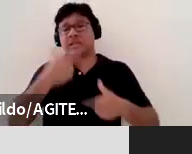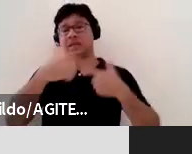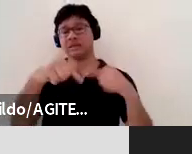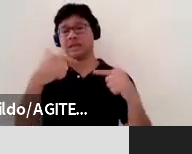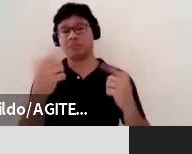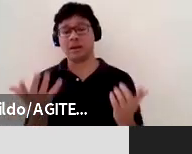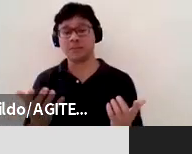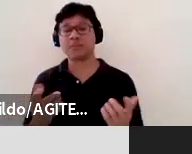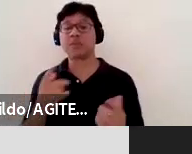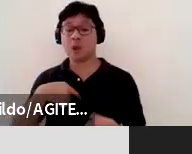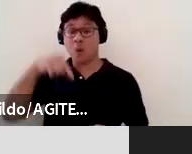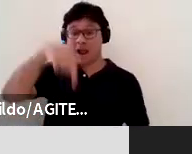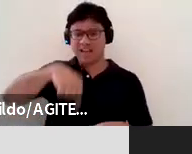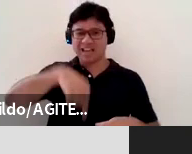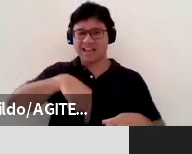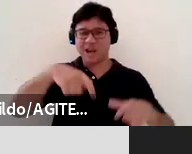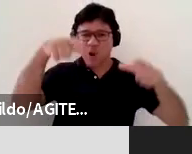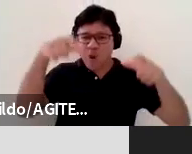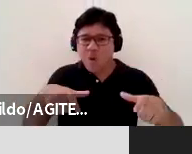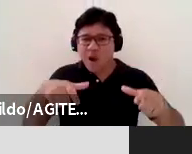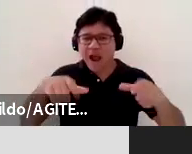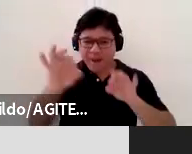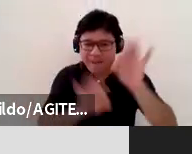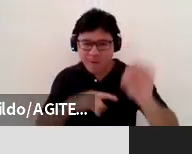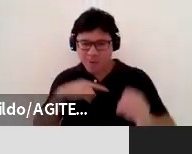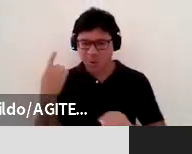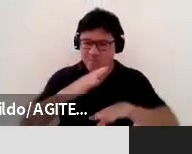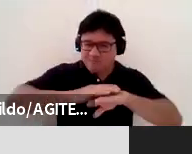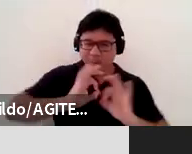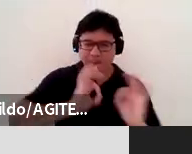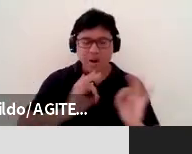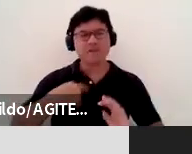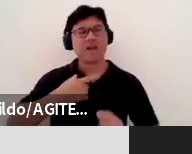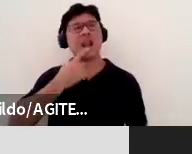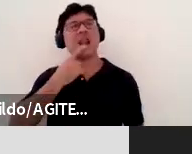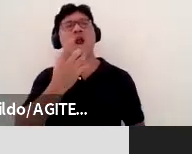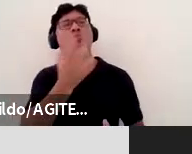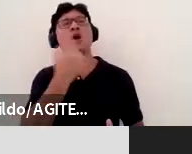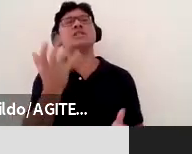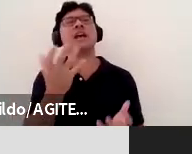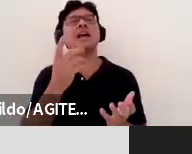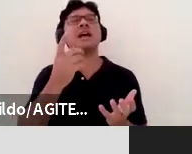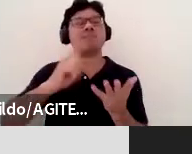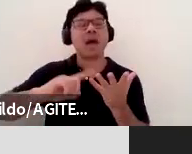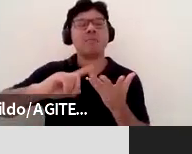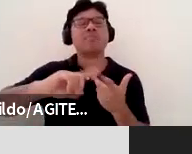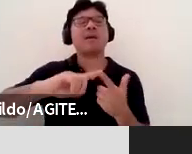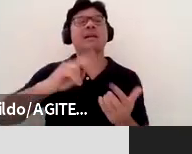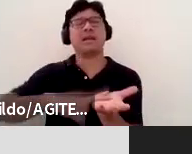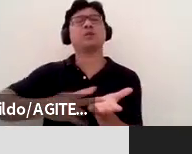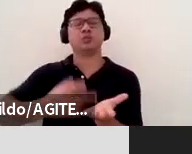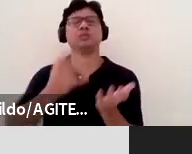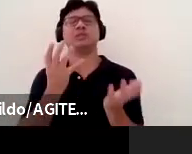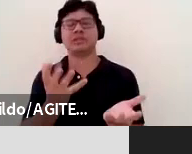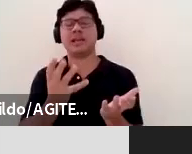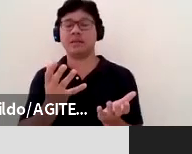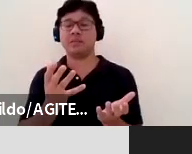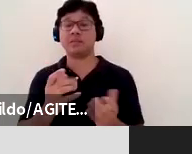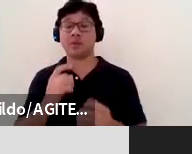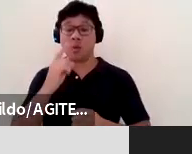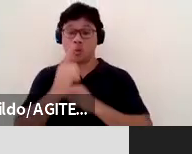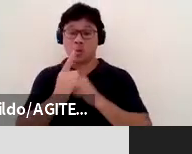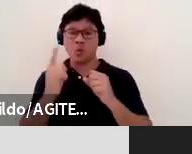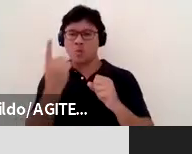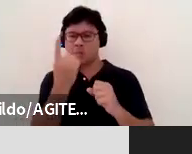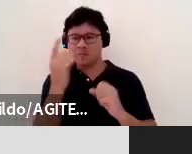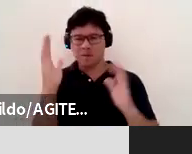a gente falou, não, aqui a gente vai falar o que a gente vai traduzir, né? E a gente também teve a ideia, nesse primeiro ano, trazer